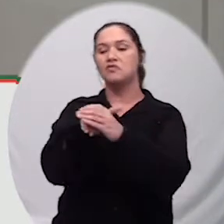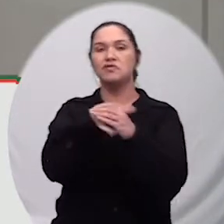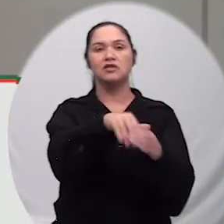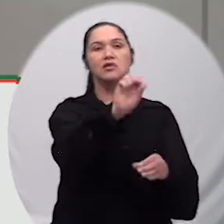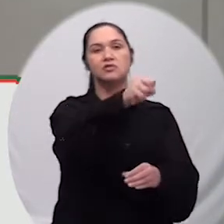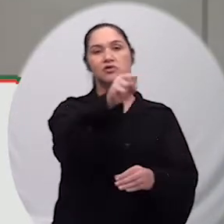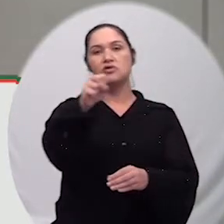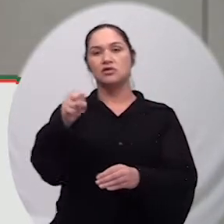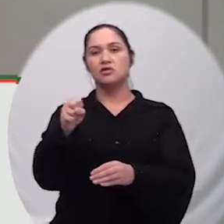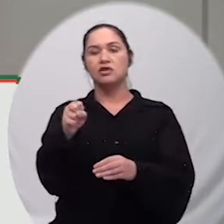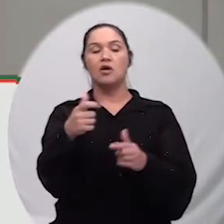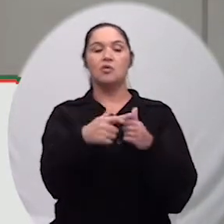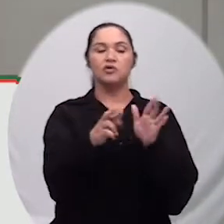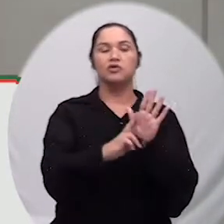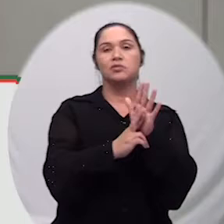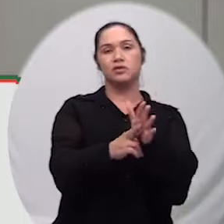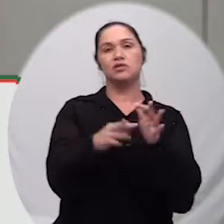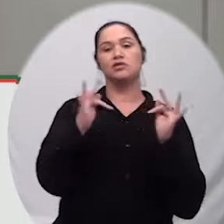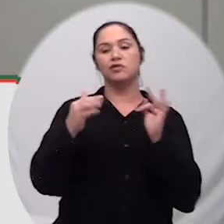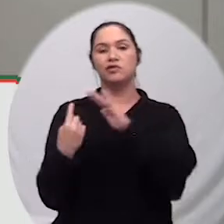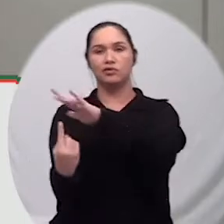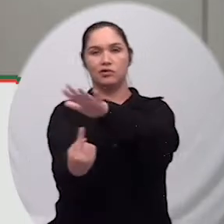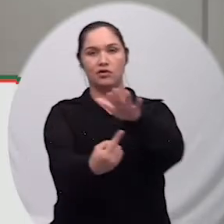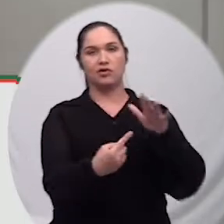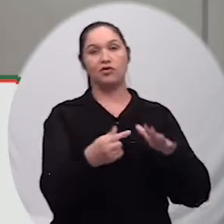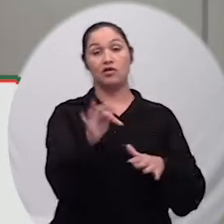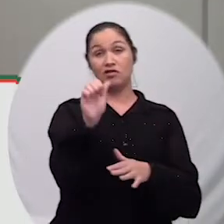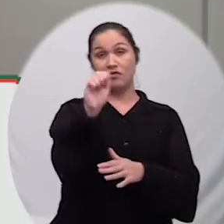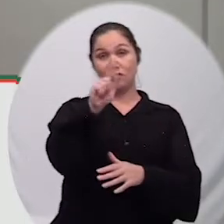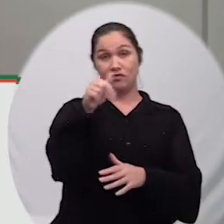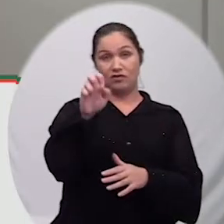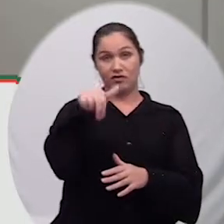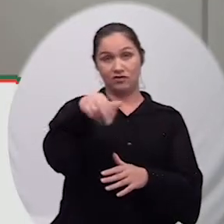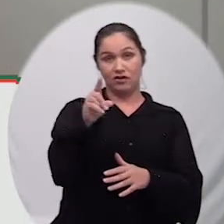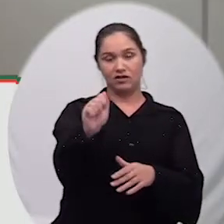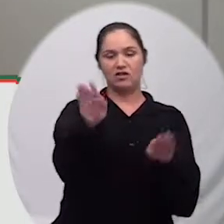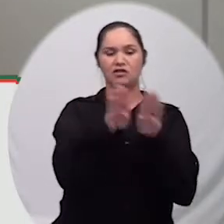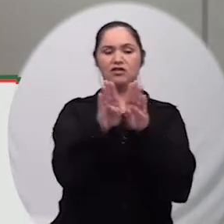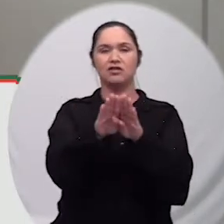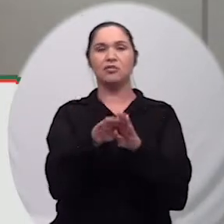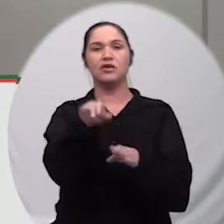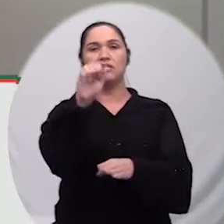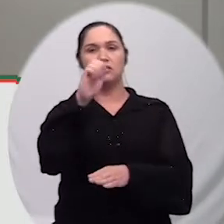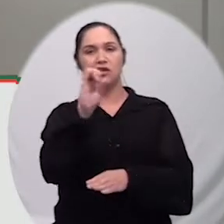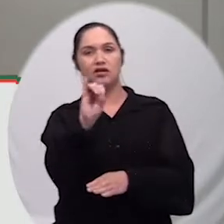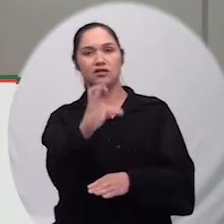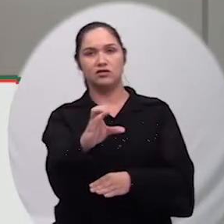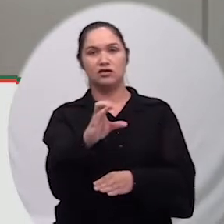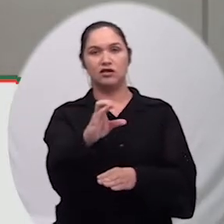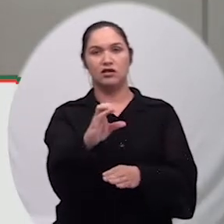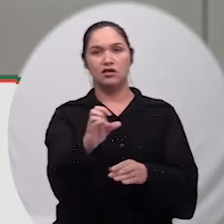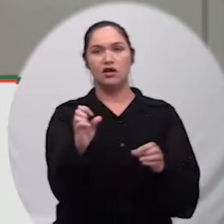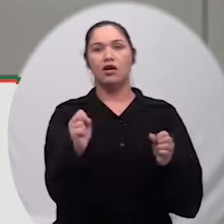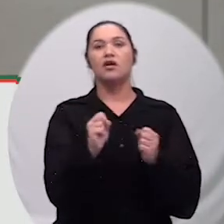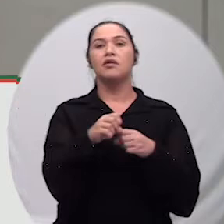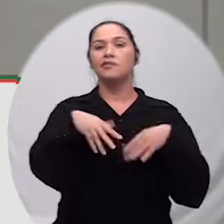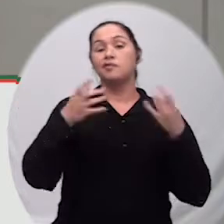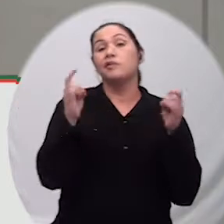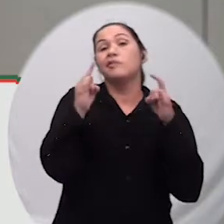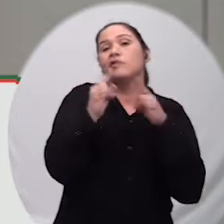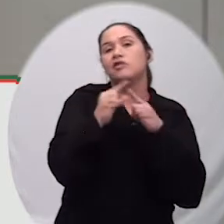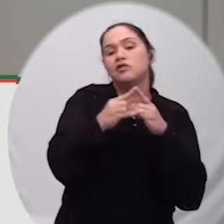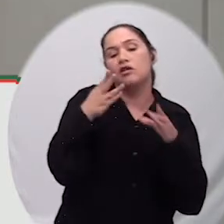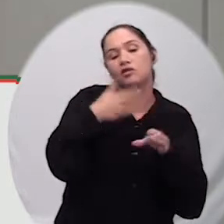da Secretaria da Fazenda, da SIC, enfim, entidades que fazem parte ali do